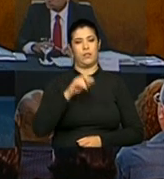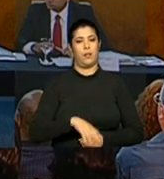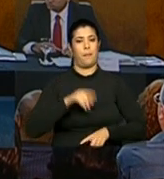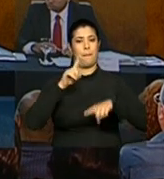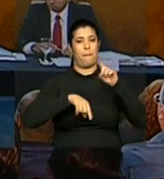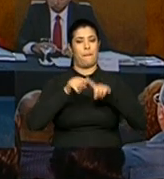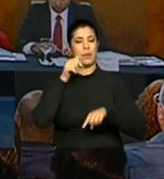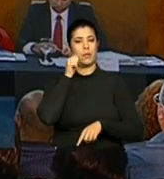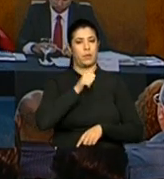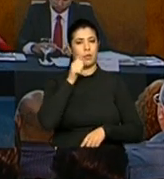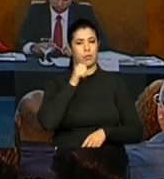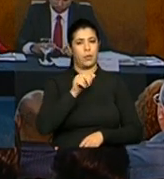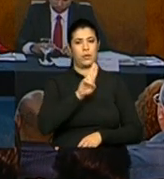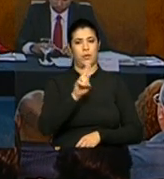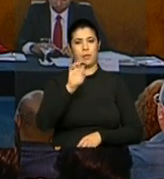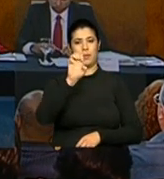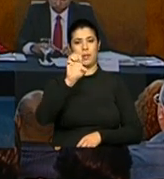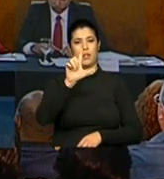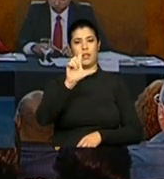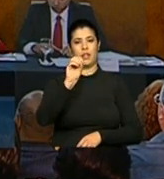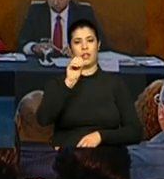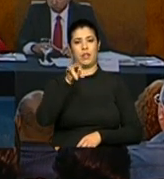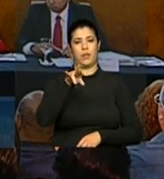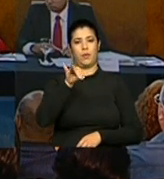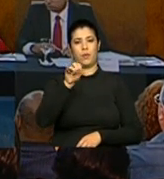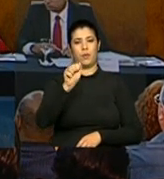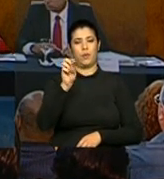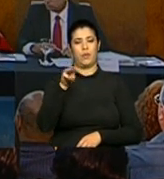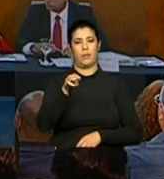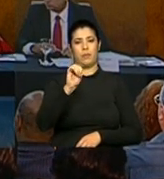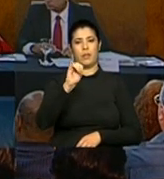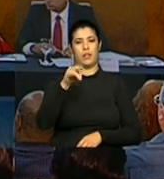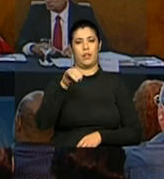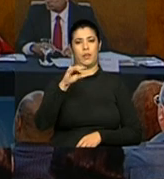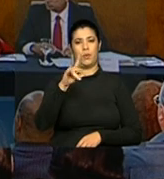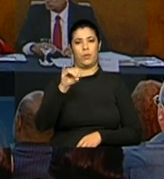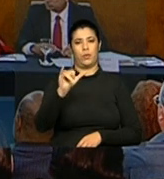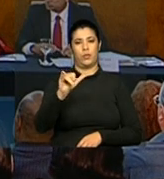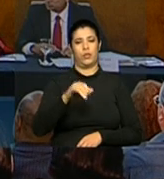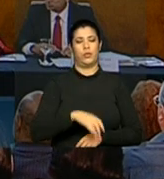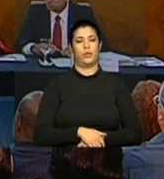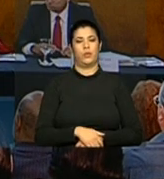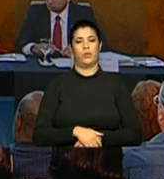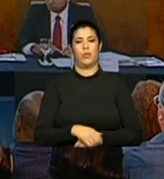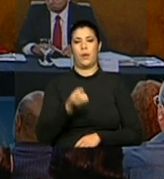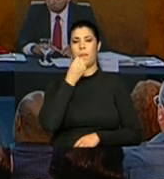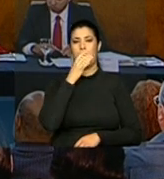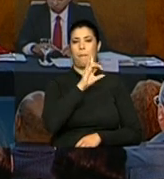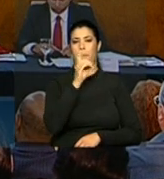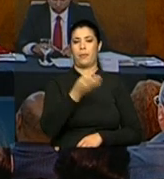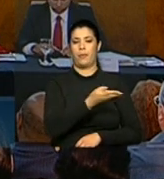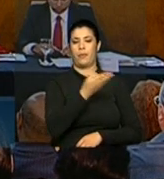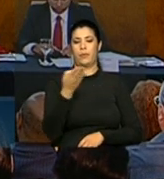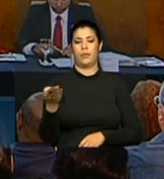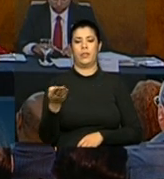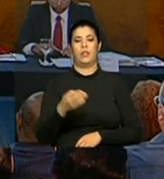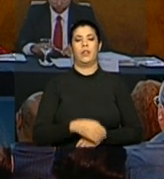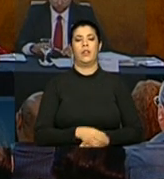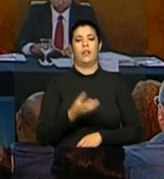República, Eleonora Menicud. Bom dia a todas e a todos. Quero